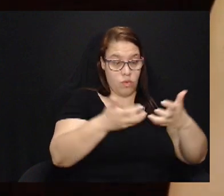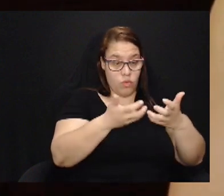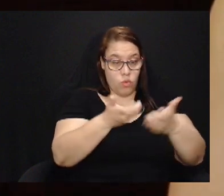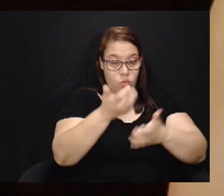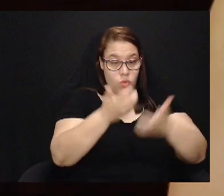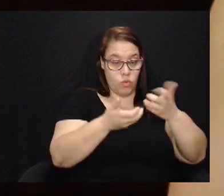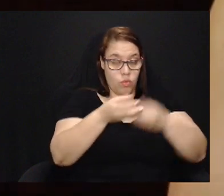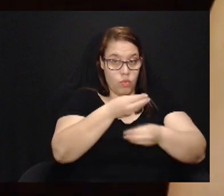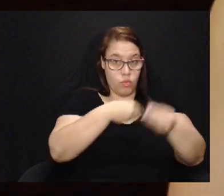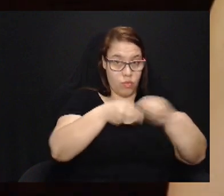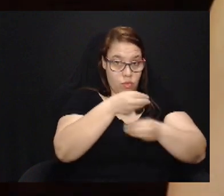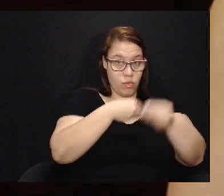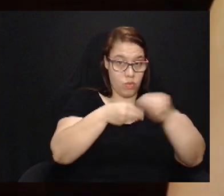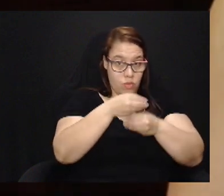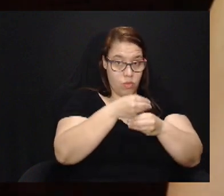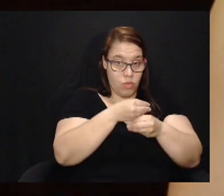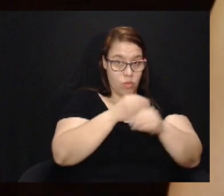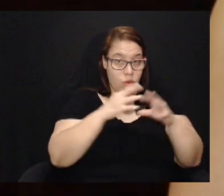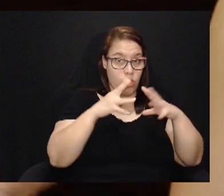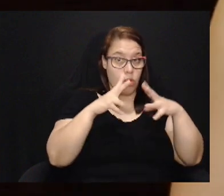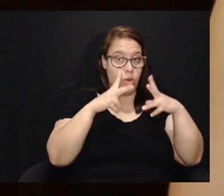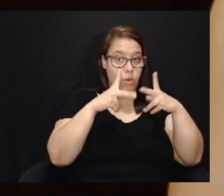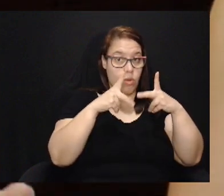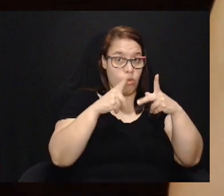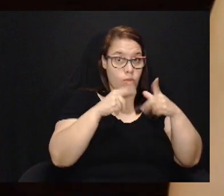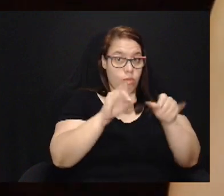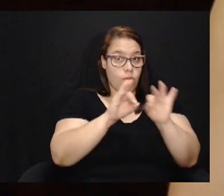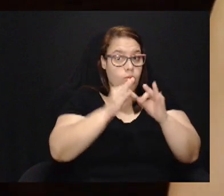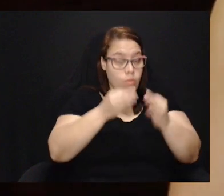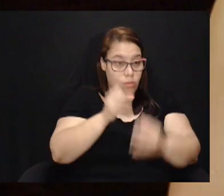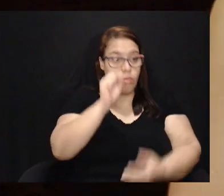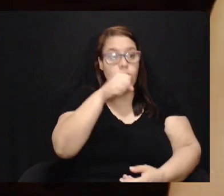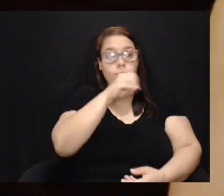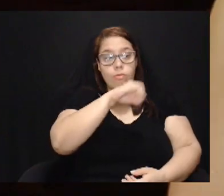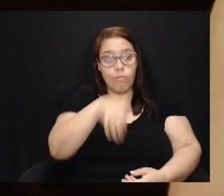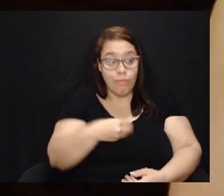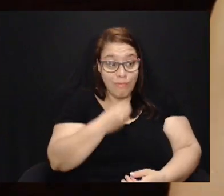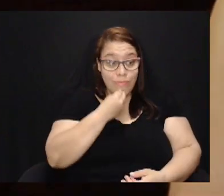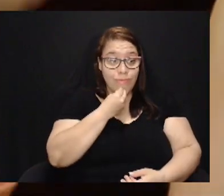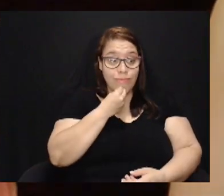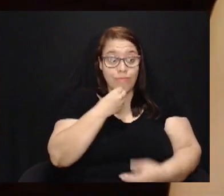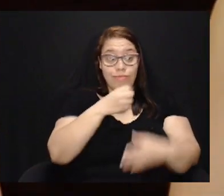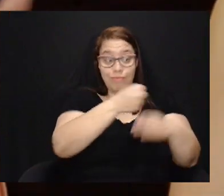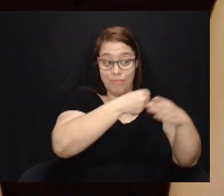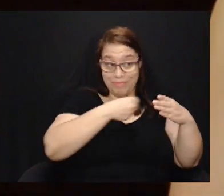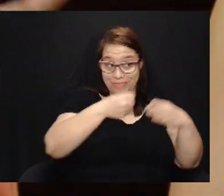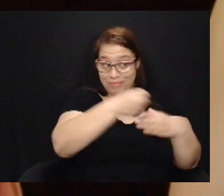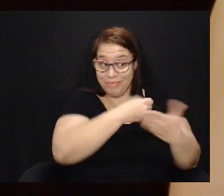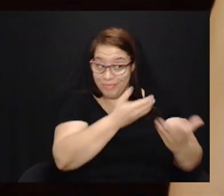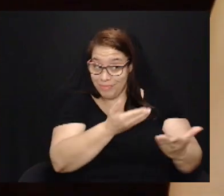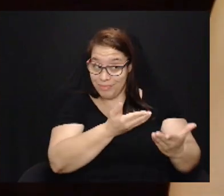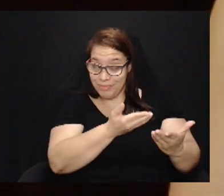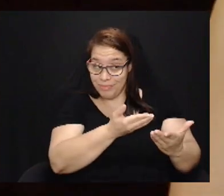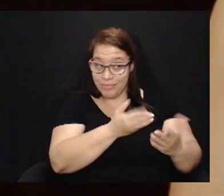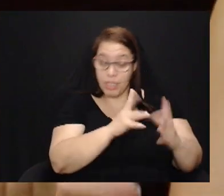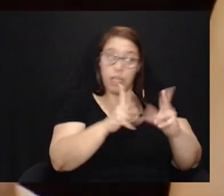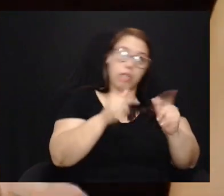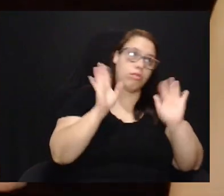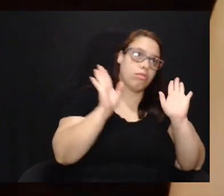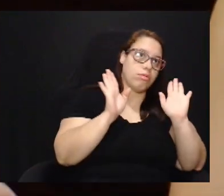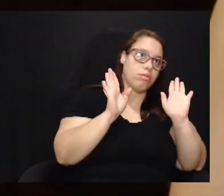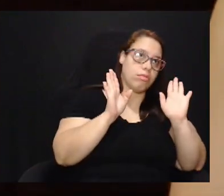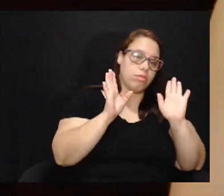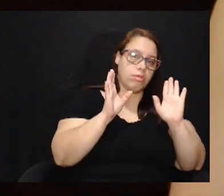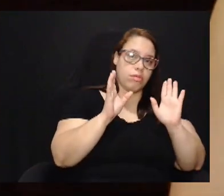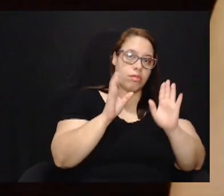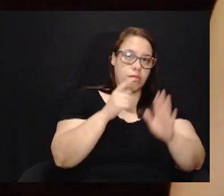ervas. Então, assim, tudo é sim passível de ser aproveitado na cozinha, né? Nem tudo, tem cascas que você casca da